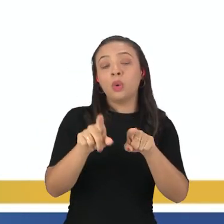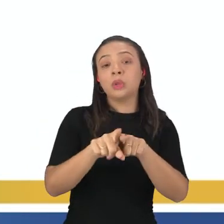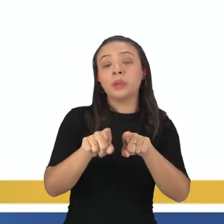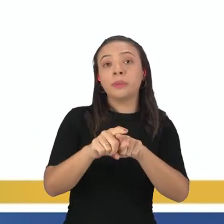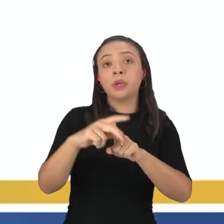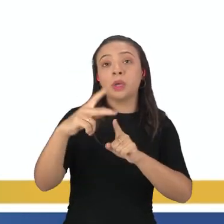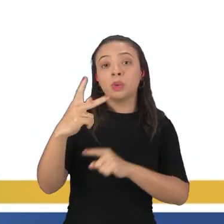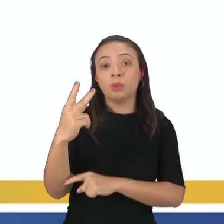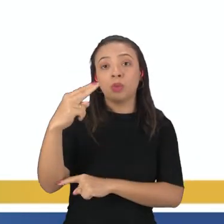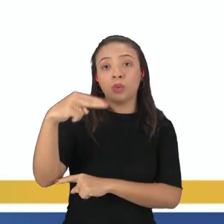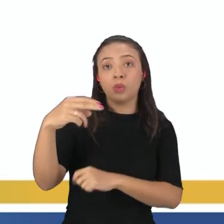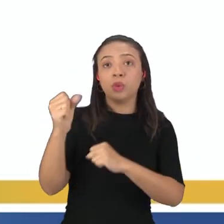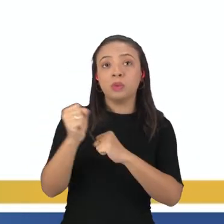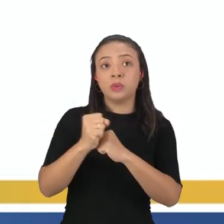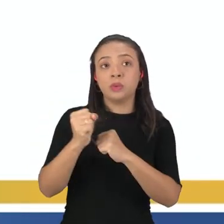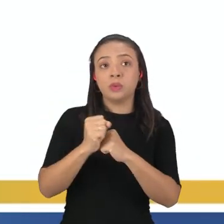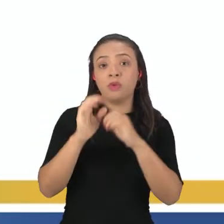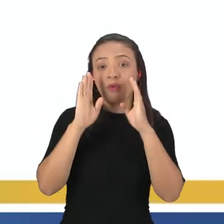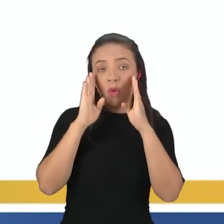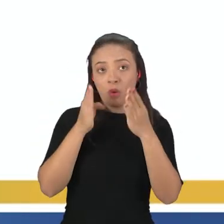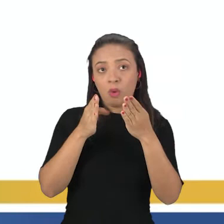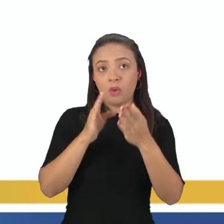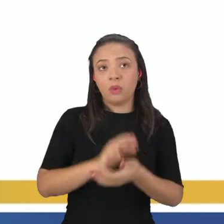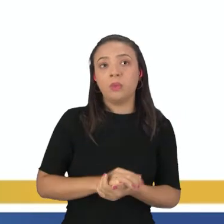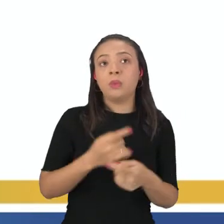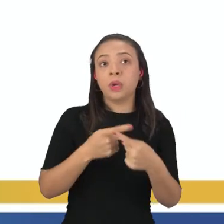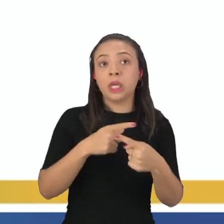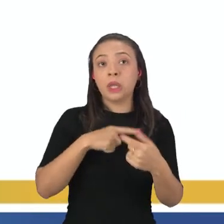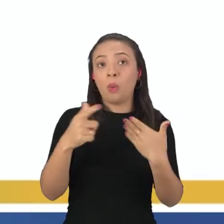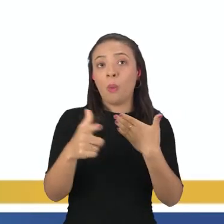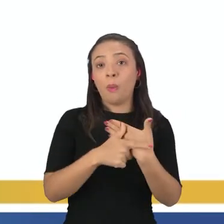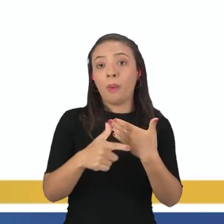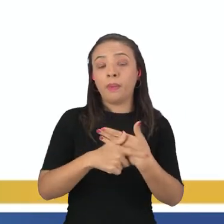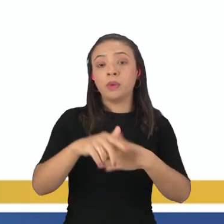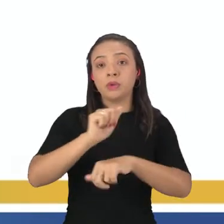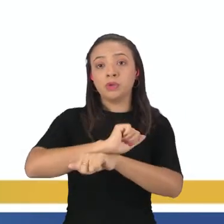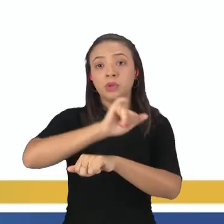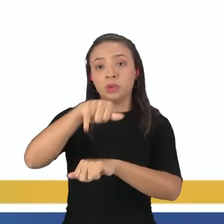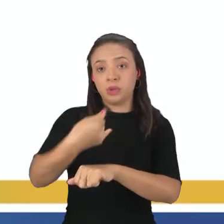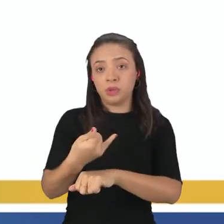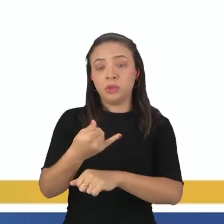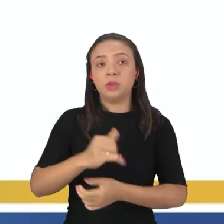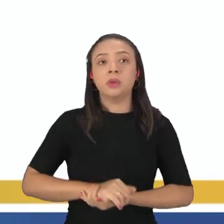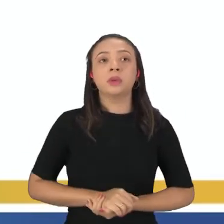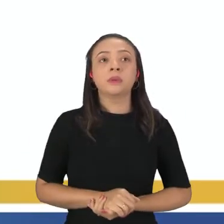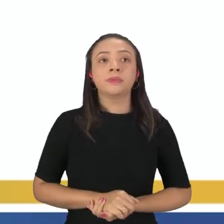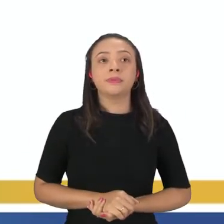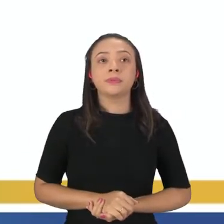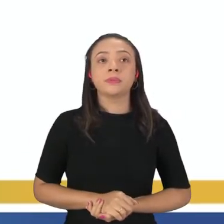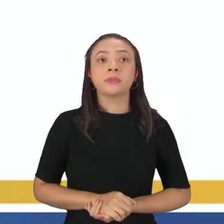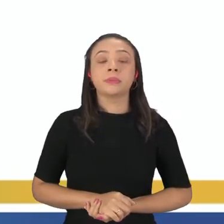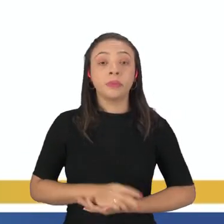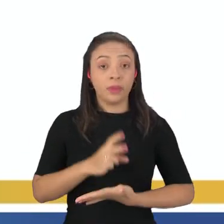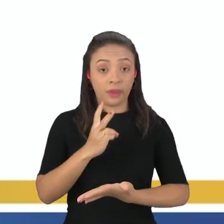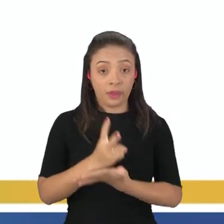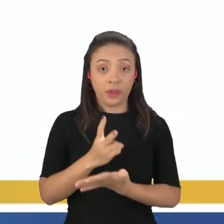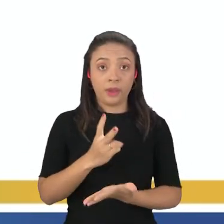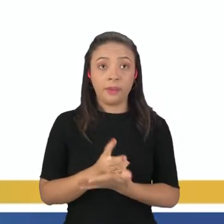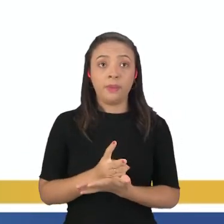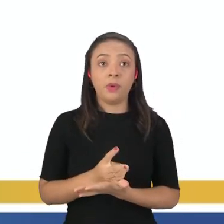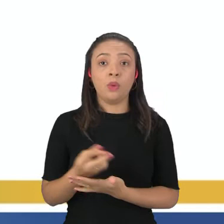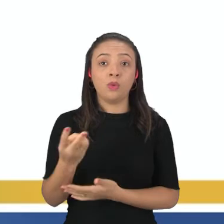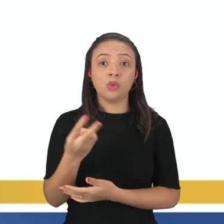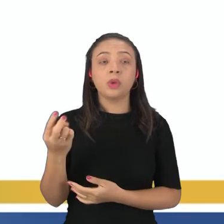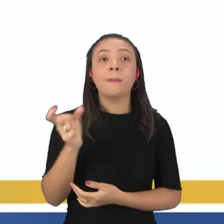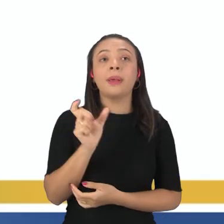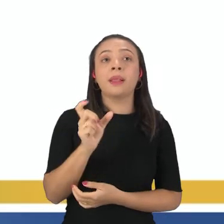pronome substantivo a que se referem, já que exercem o papel de adjetivo. Mesmo e bastante, aqui